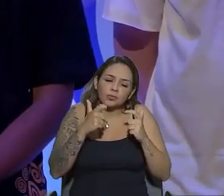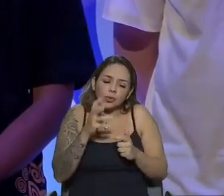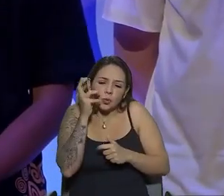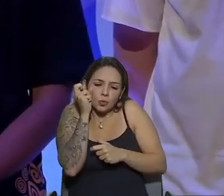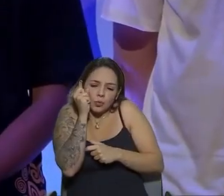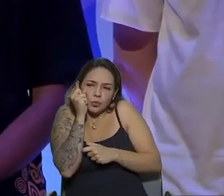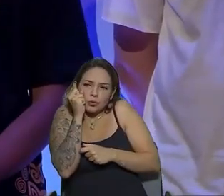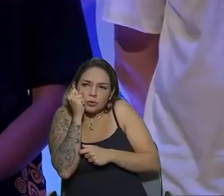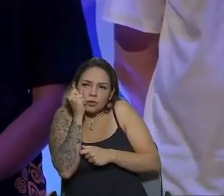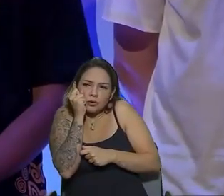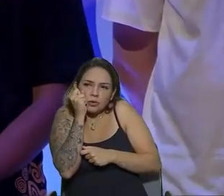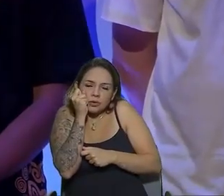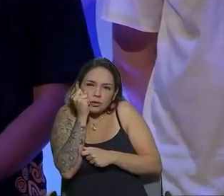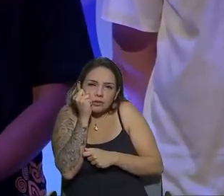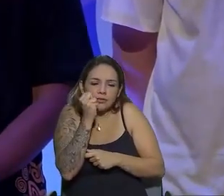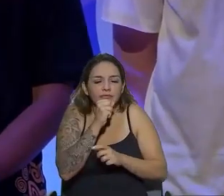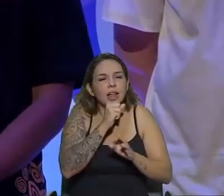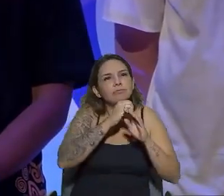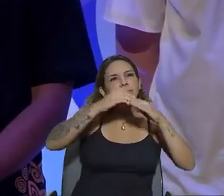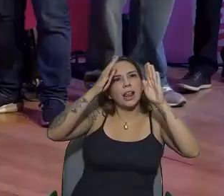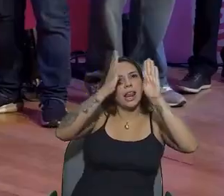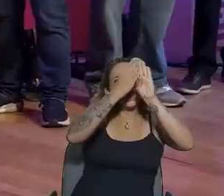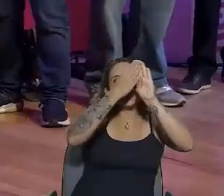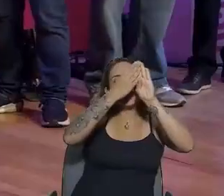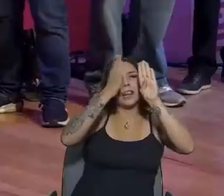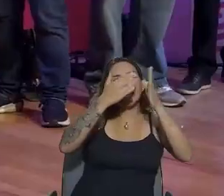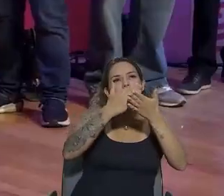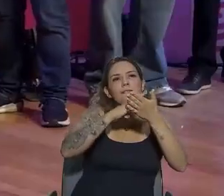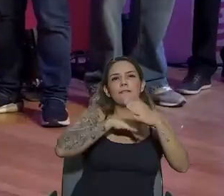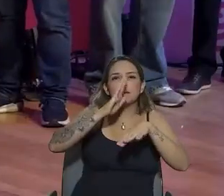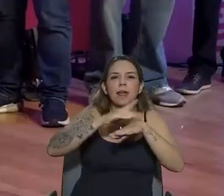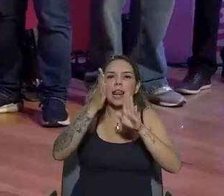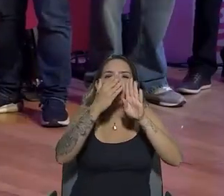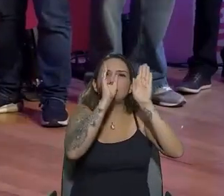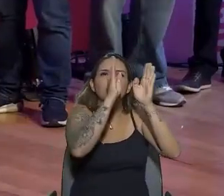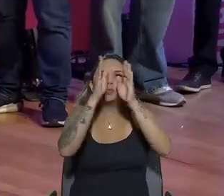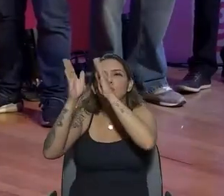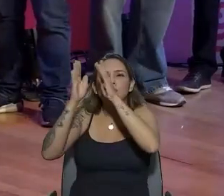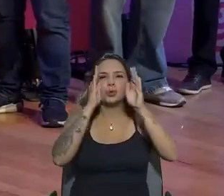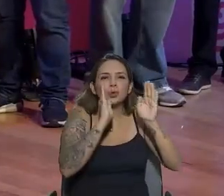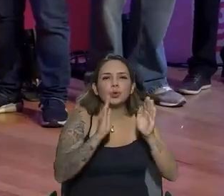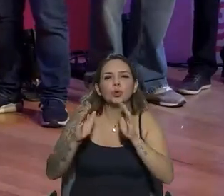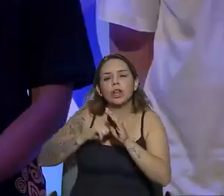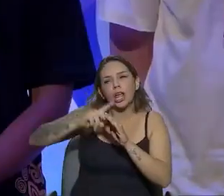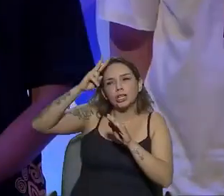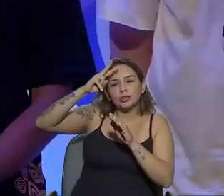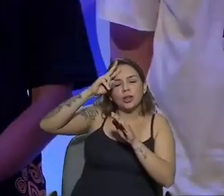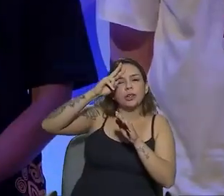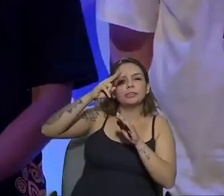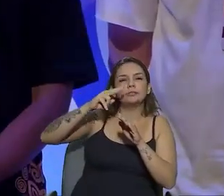no quarto, onde fica a velha estante de livros? Lá eu tenho mais do que livros, gibis e